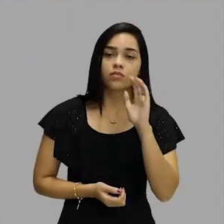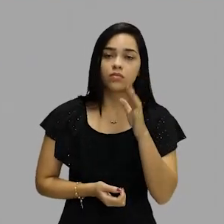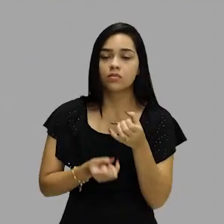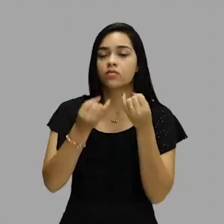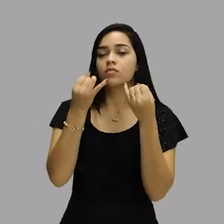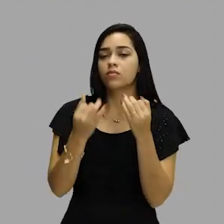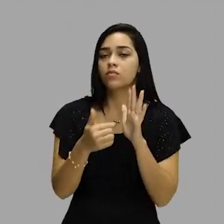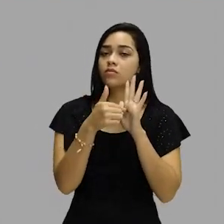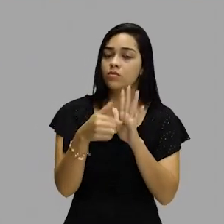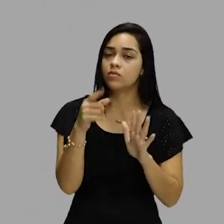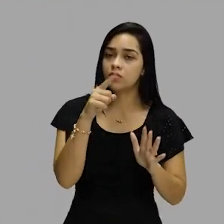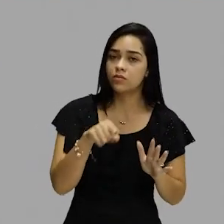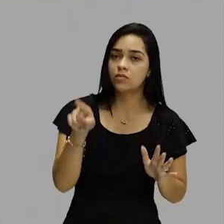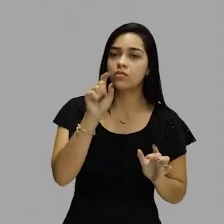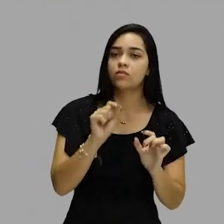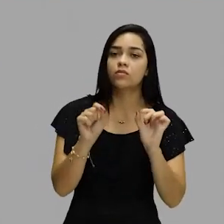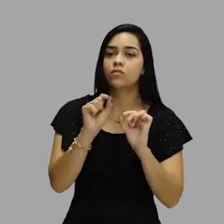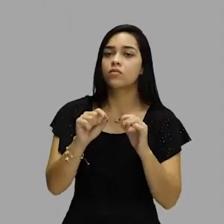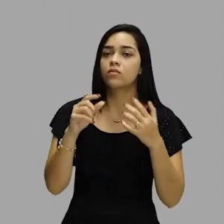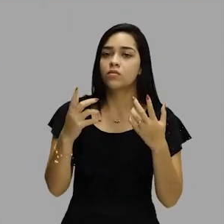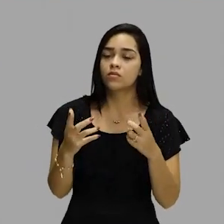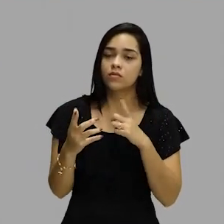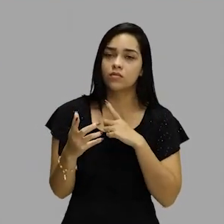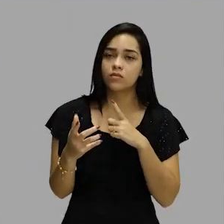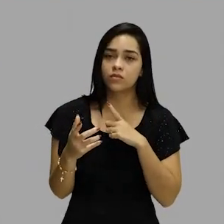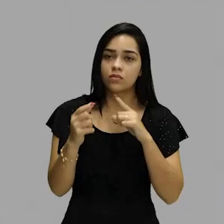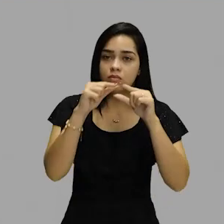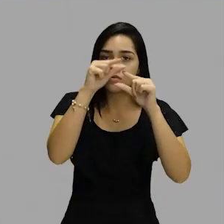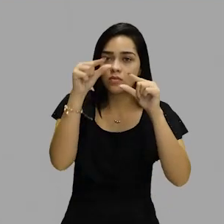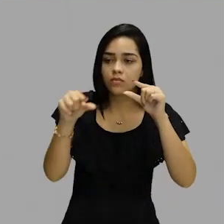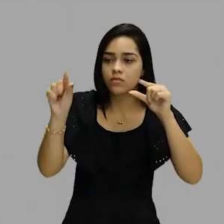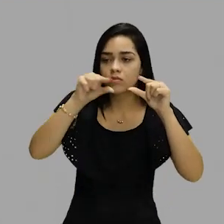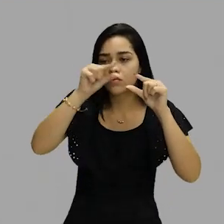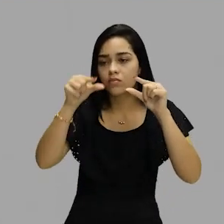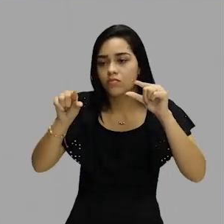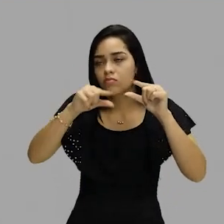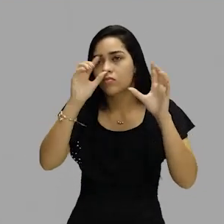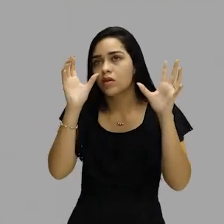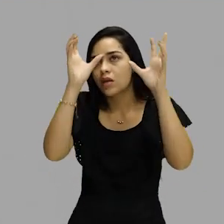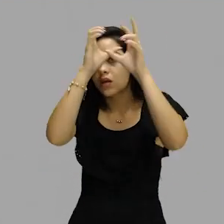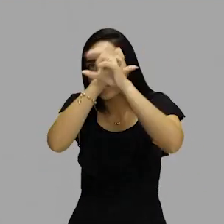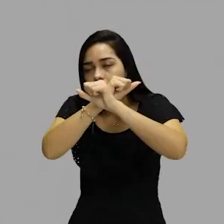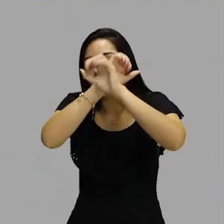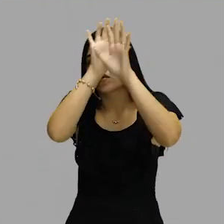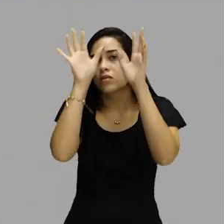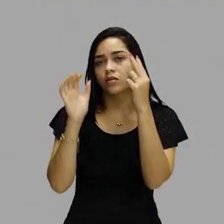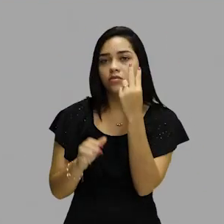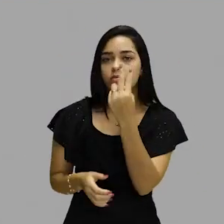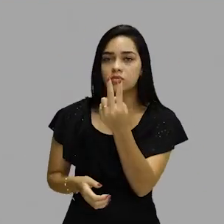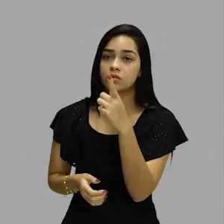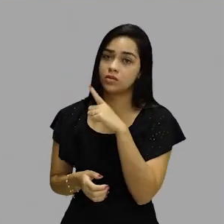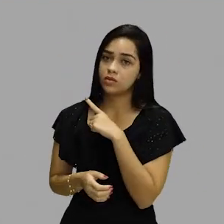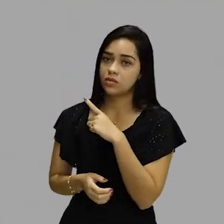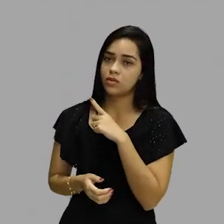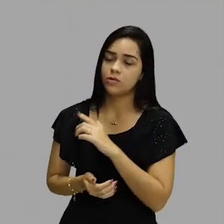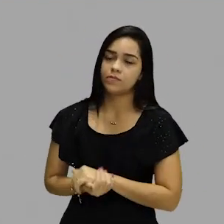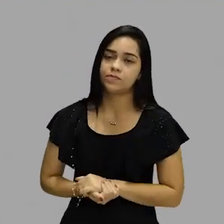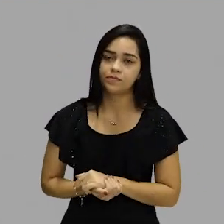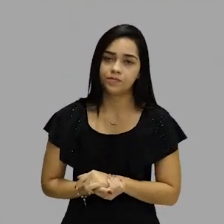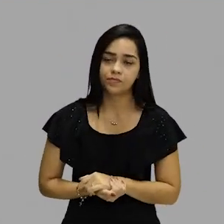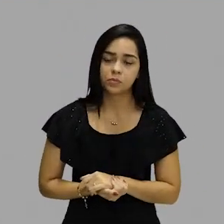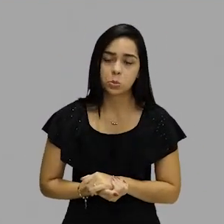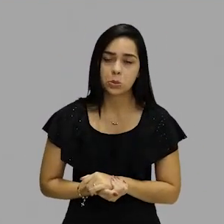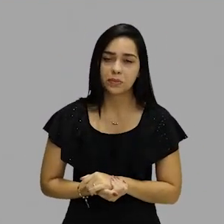mostrei para vocês, é justamente essas faixas claras e essas faixas escuras. Cada